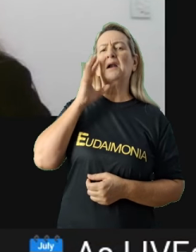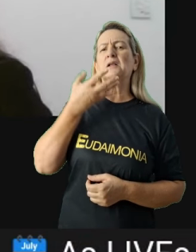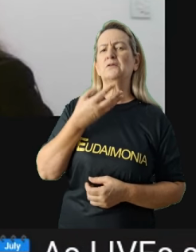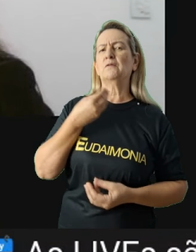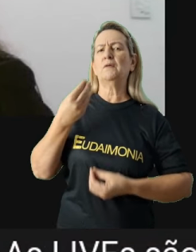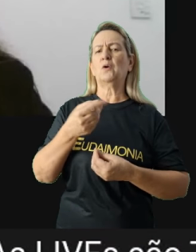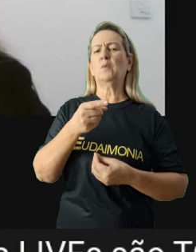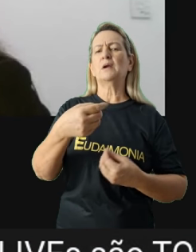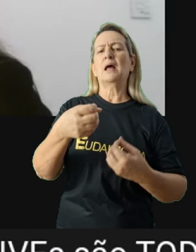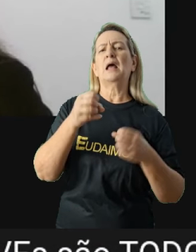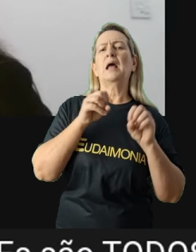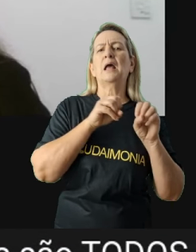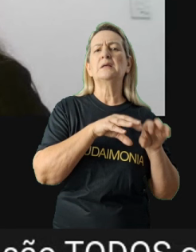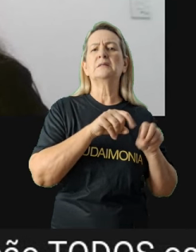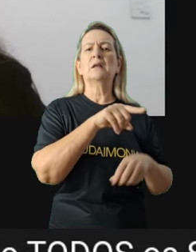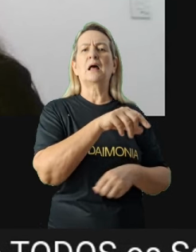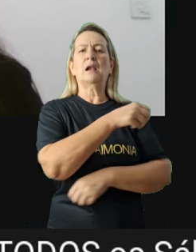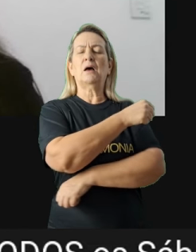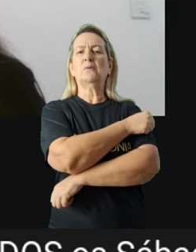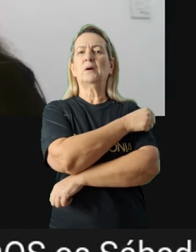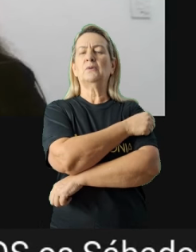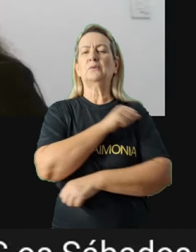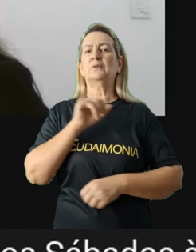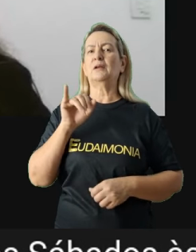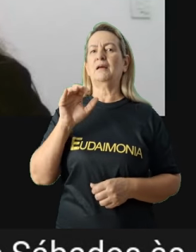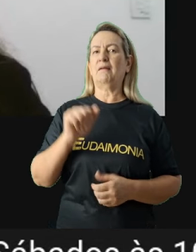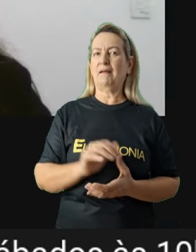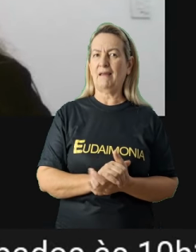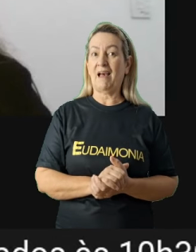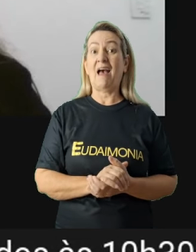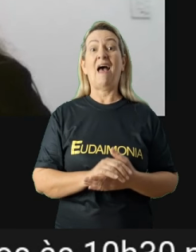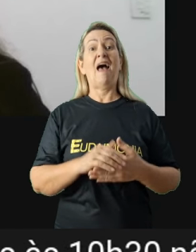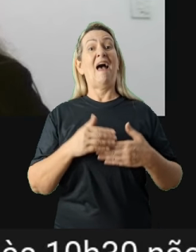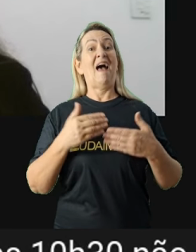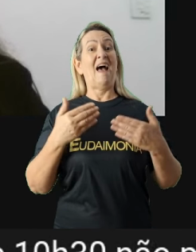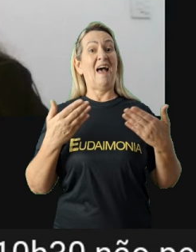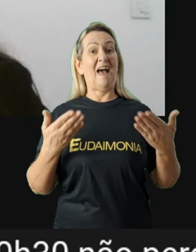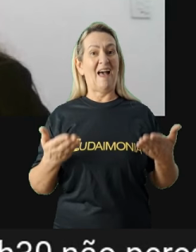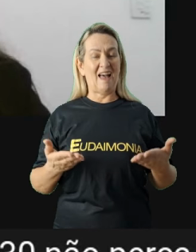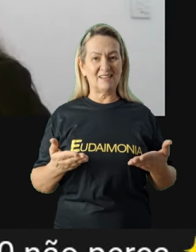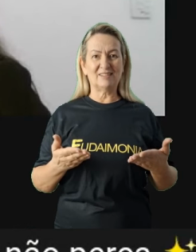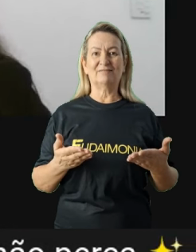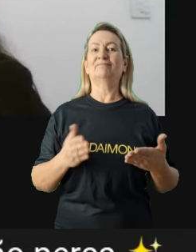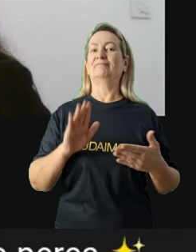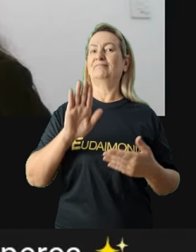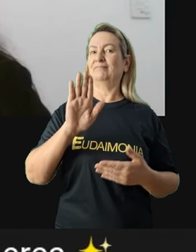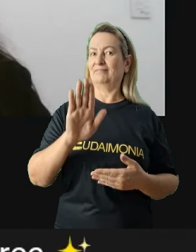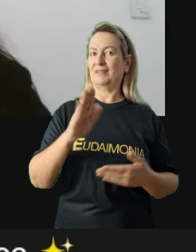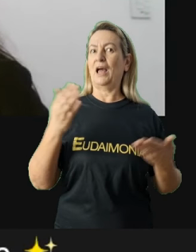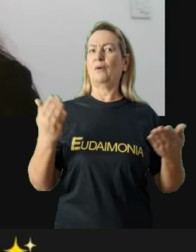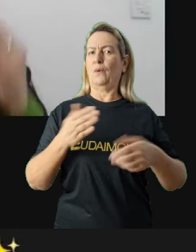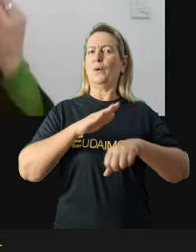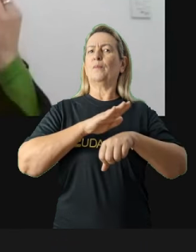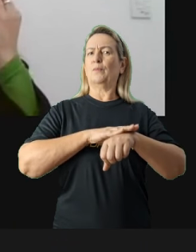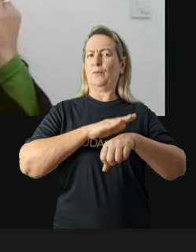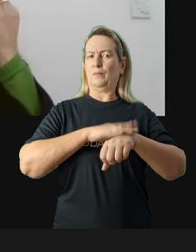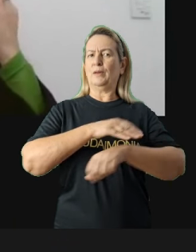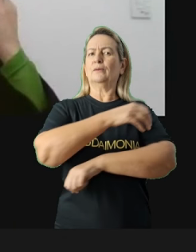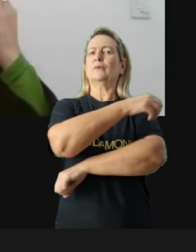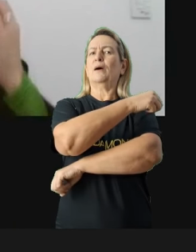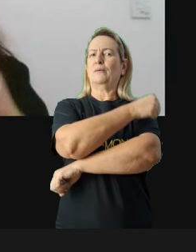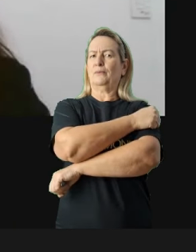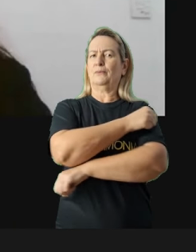professor, como é que você vai resolver, né? Para me ensinar com a IA, né? IA na educação, deixa os professores